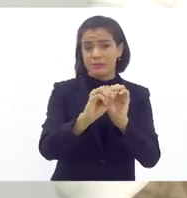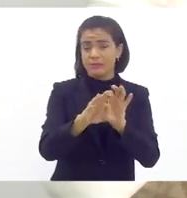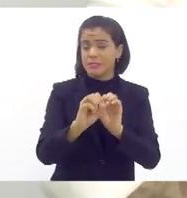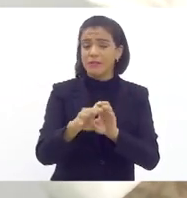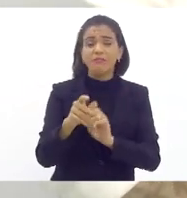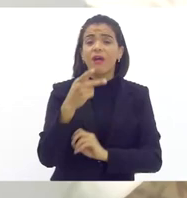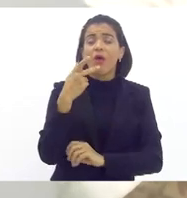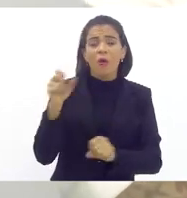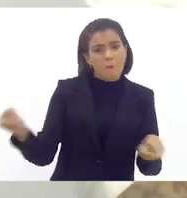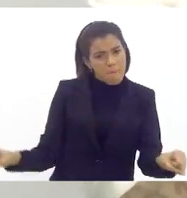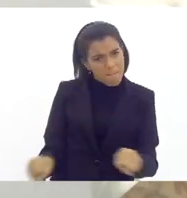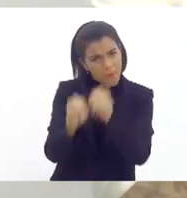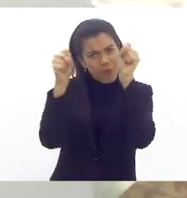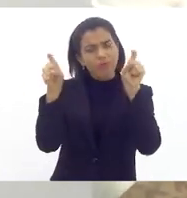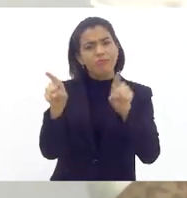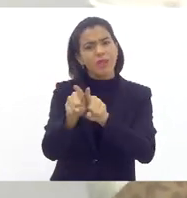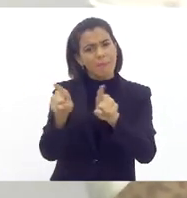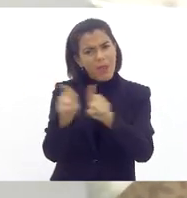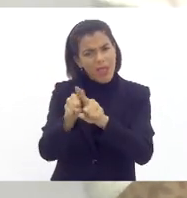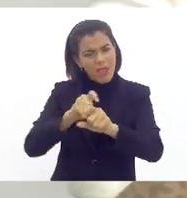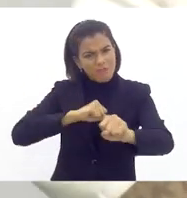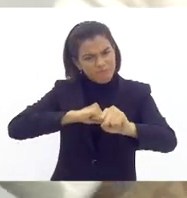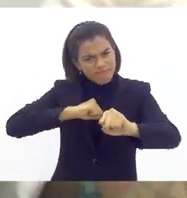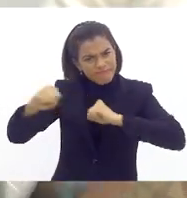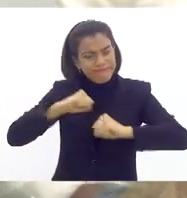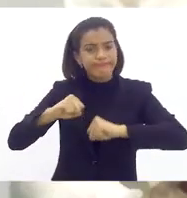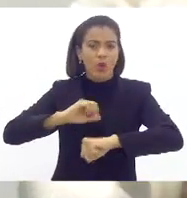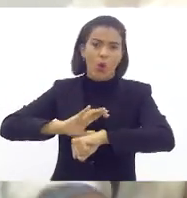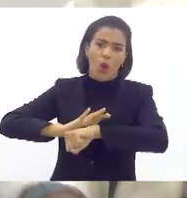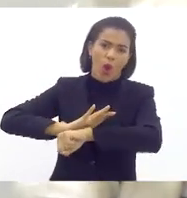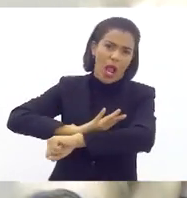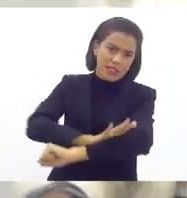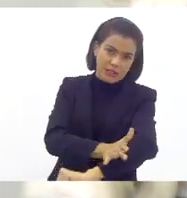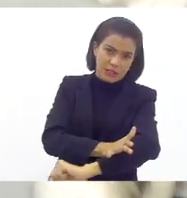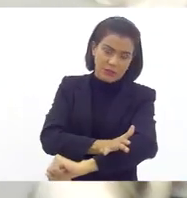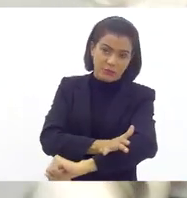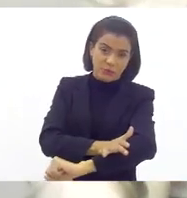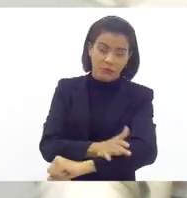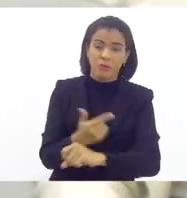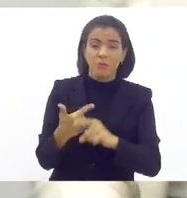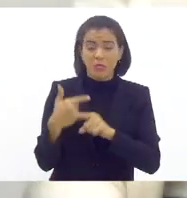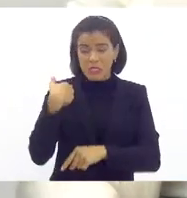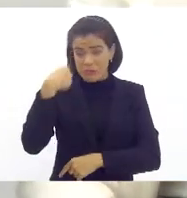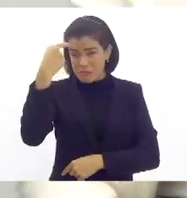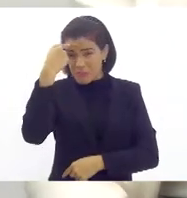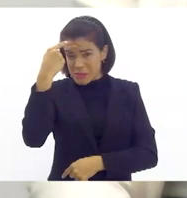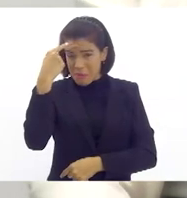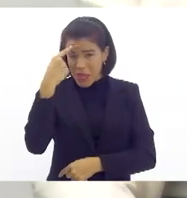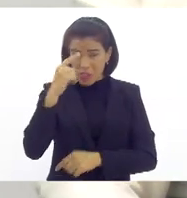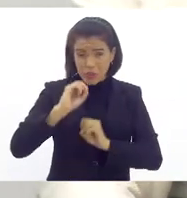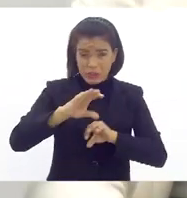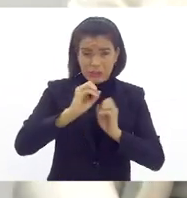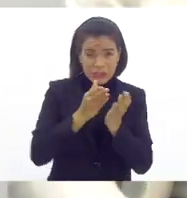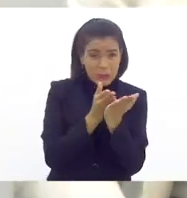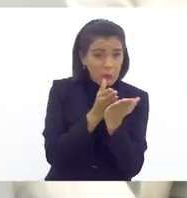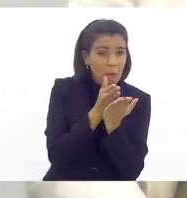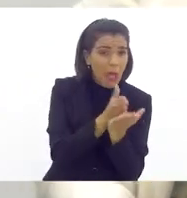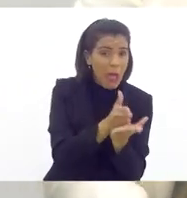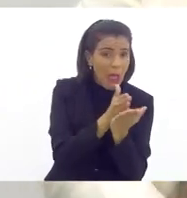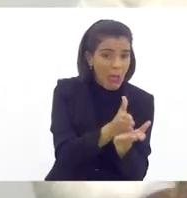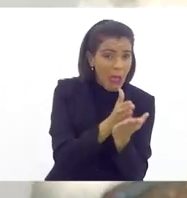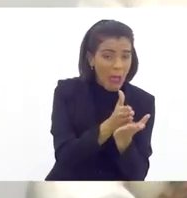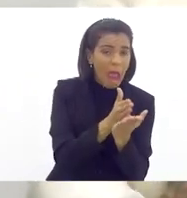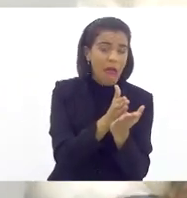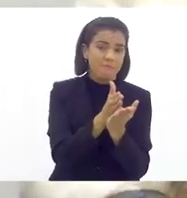com romper e combater o racismo no dia a dia, porque é essa lógica de ensino linear que reforça esses